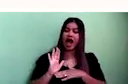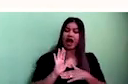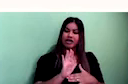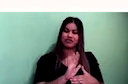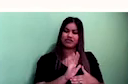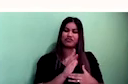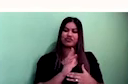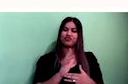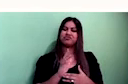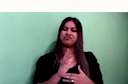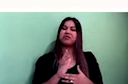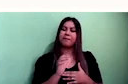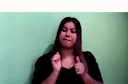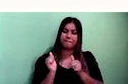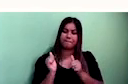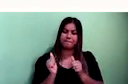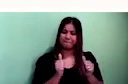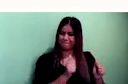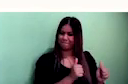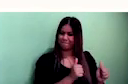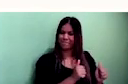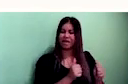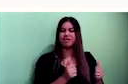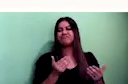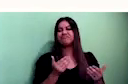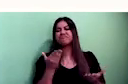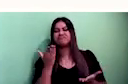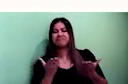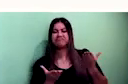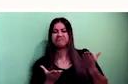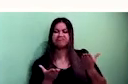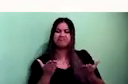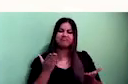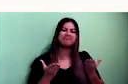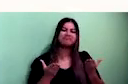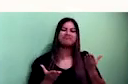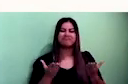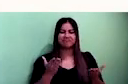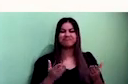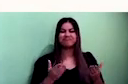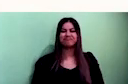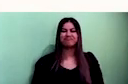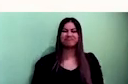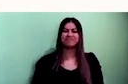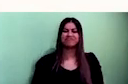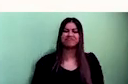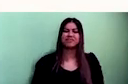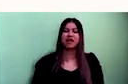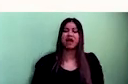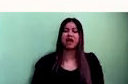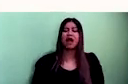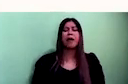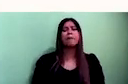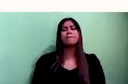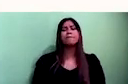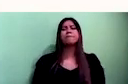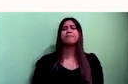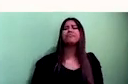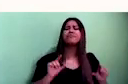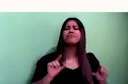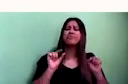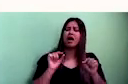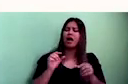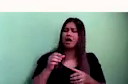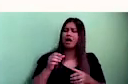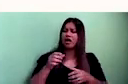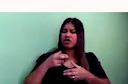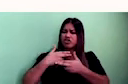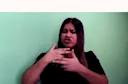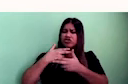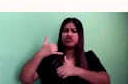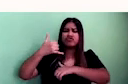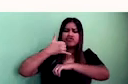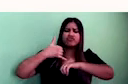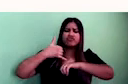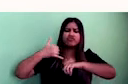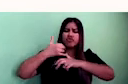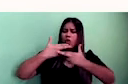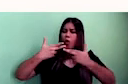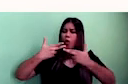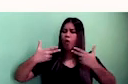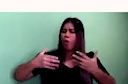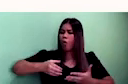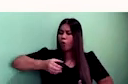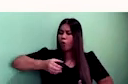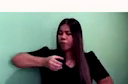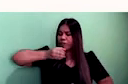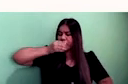eu comentei, né? Buscar o equilíbrio, tratar o indivíduo como um todo. Então, o que é a aromaterapia? Ela usa os óleos concentrados vindos